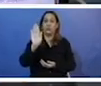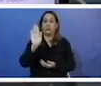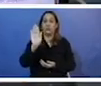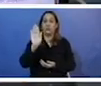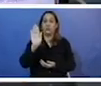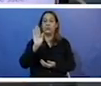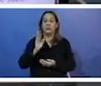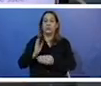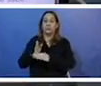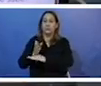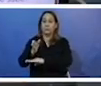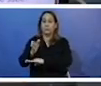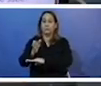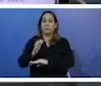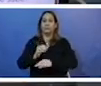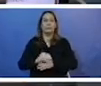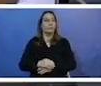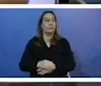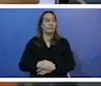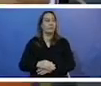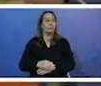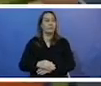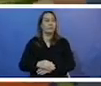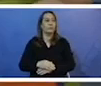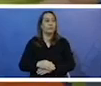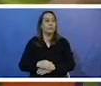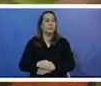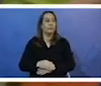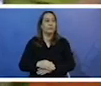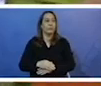estão indo para lá, tá no meio da história ainda.